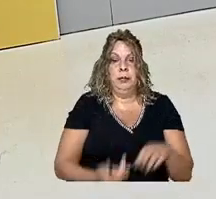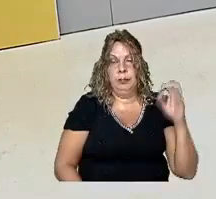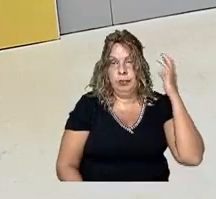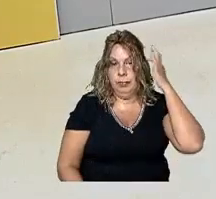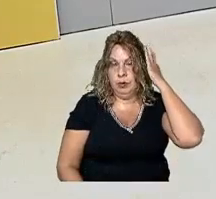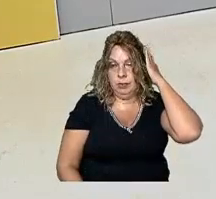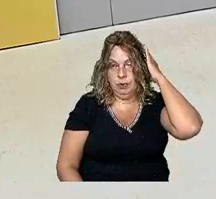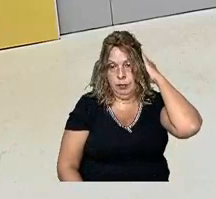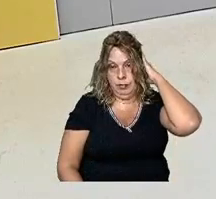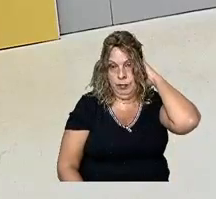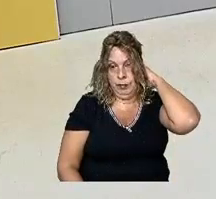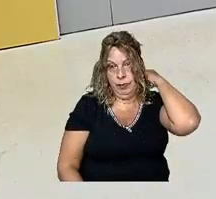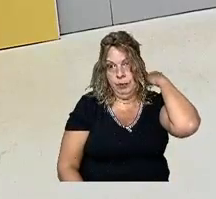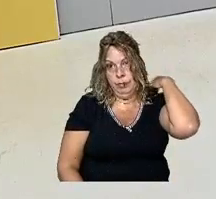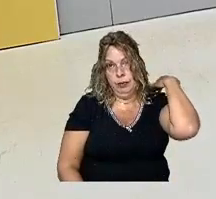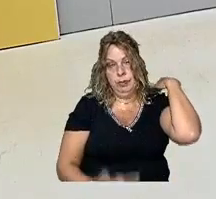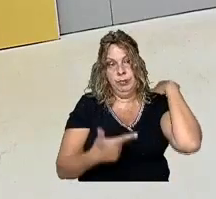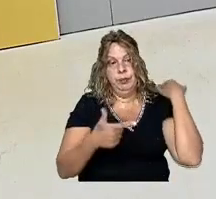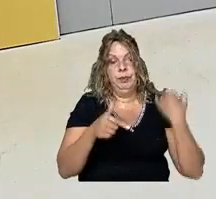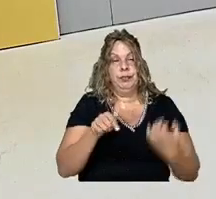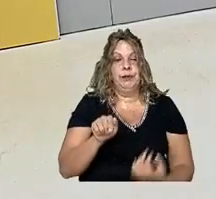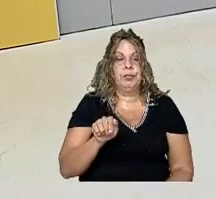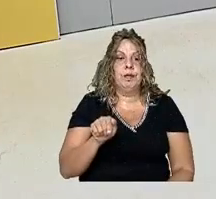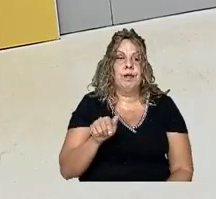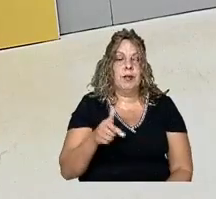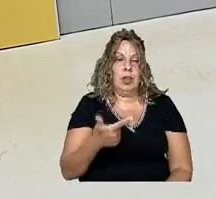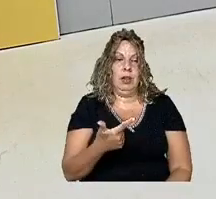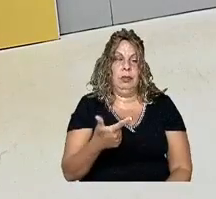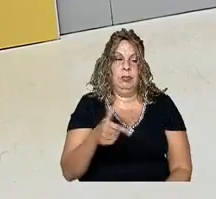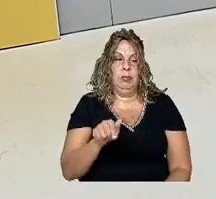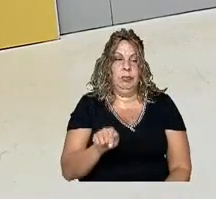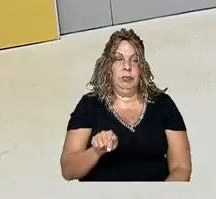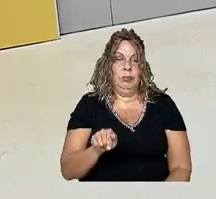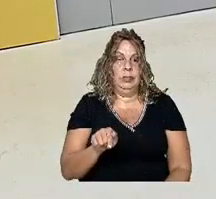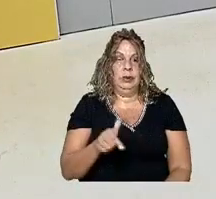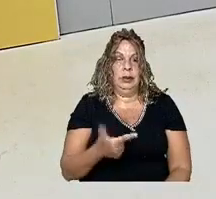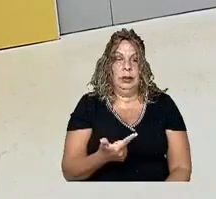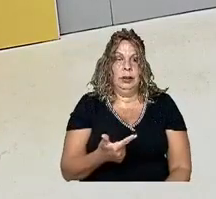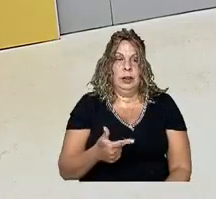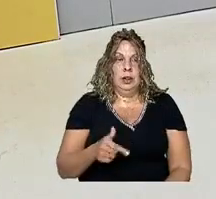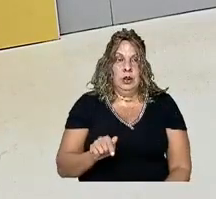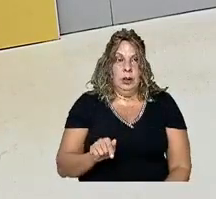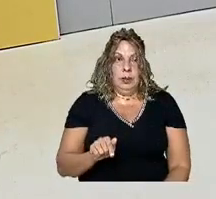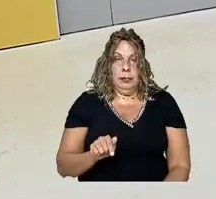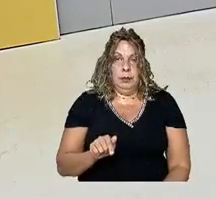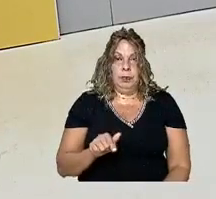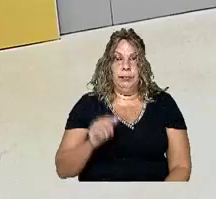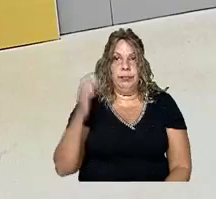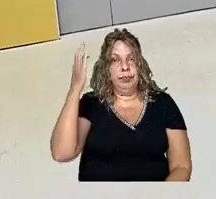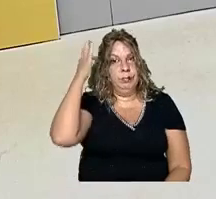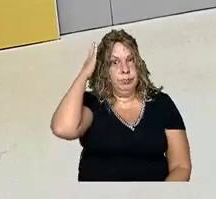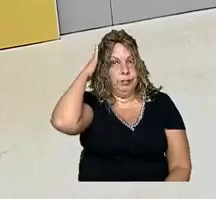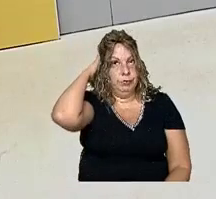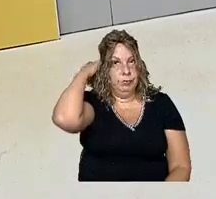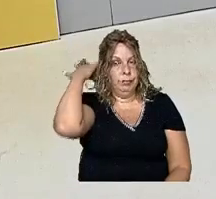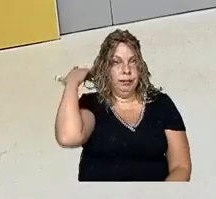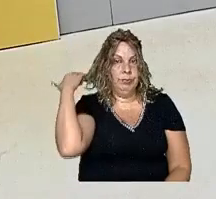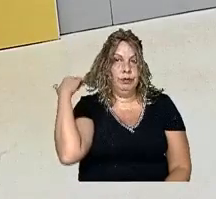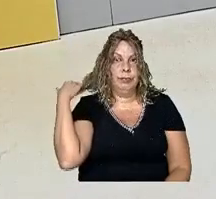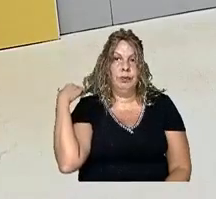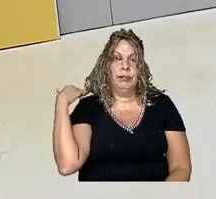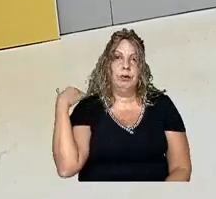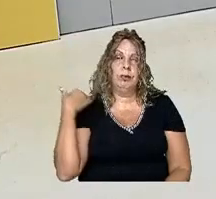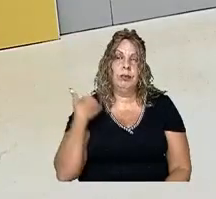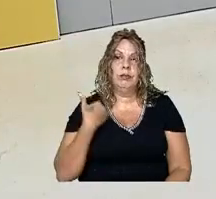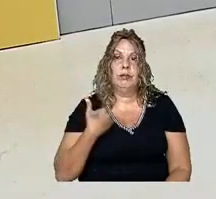um prêmio de R$5.000, 27, vai marcando aí, 27, 27 subiu e saiu 27, tem mais